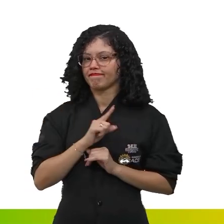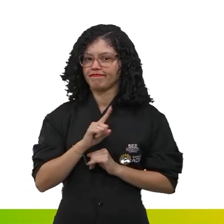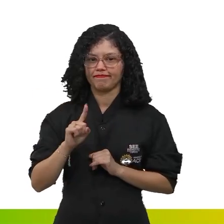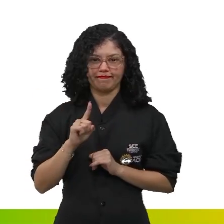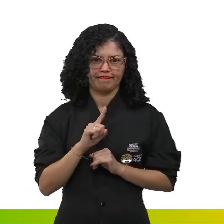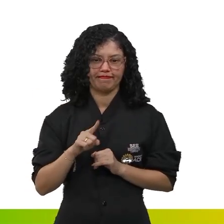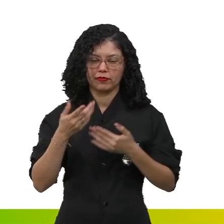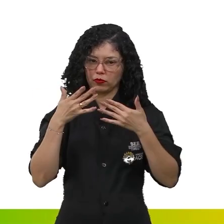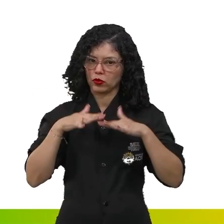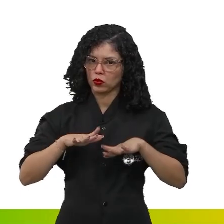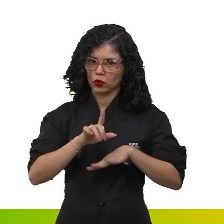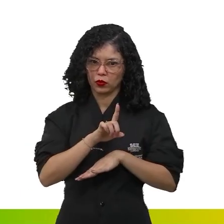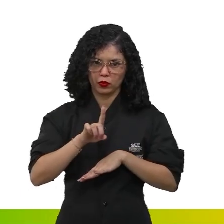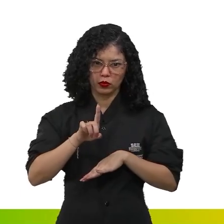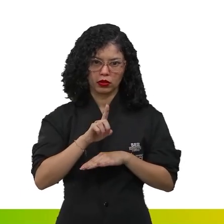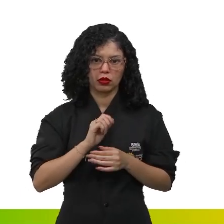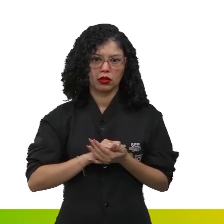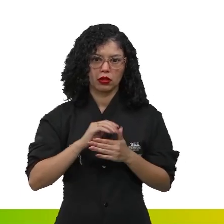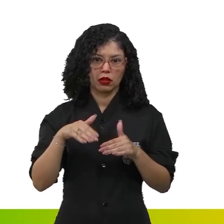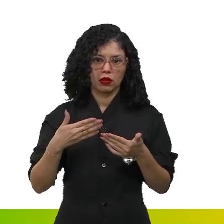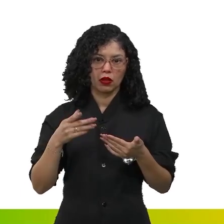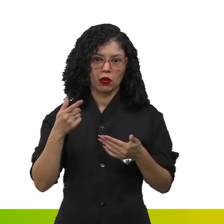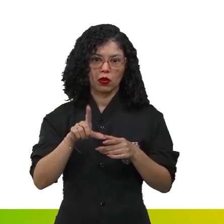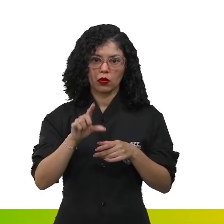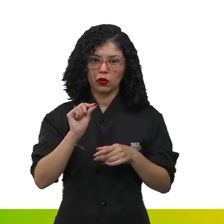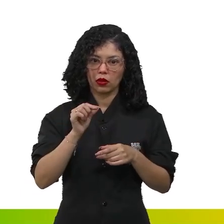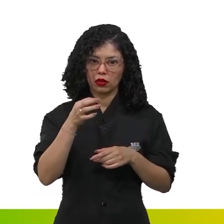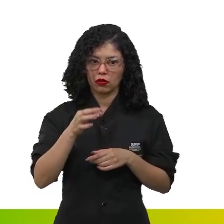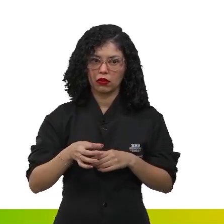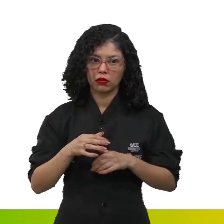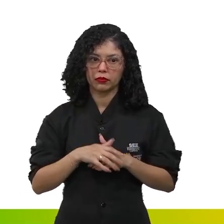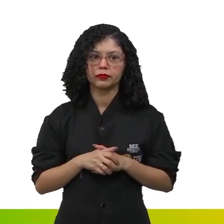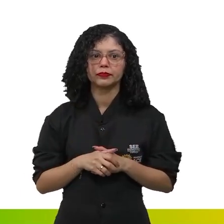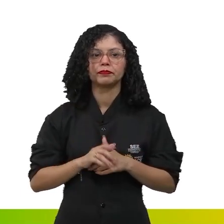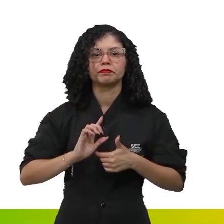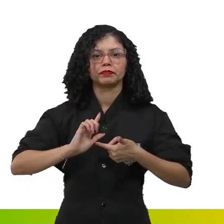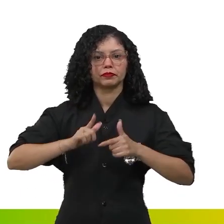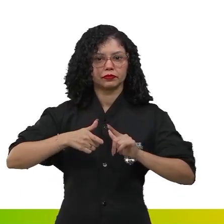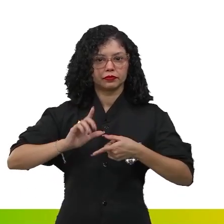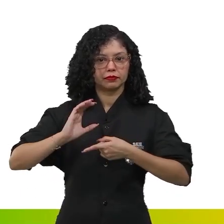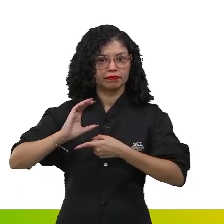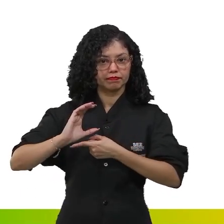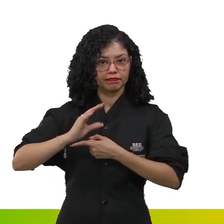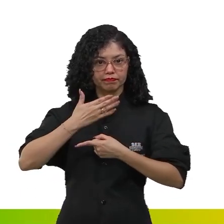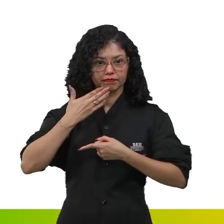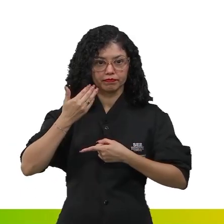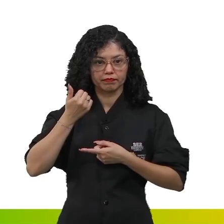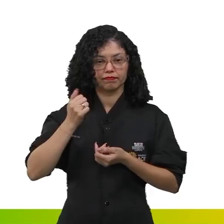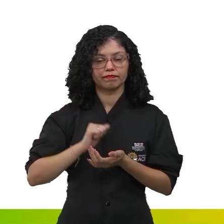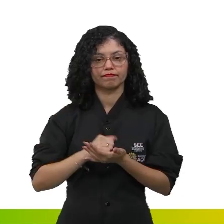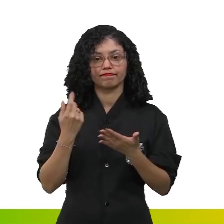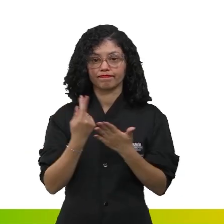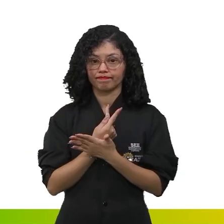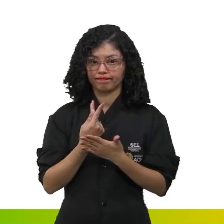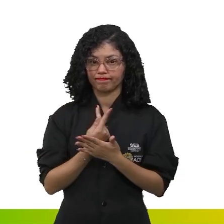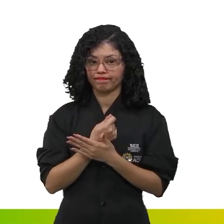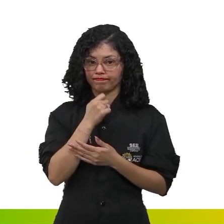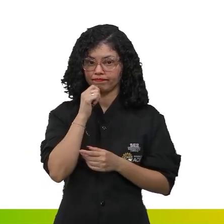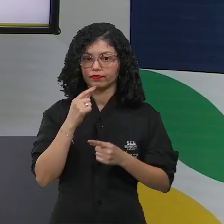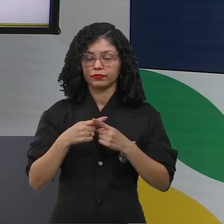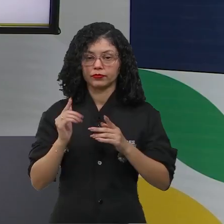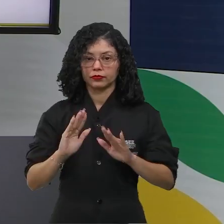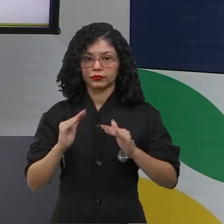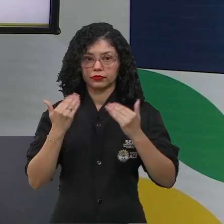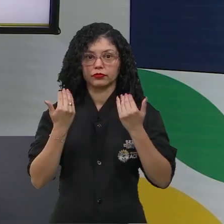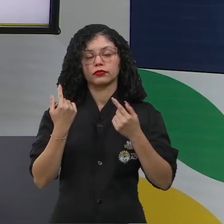é natural. Então, qual é a nossa alternativa correta? Isso, melhoria da performance de forma ilegal. Por quê? Foca em